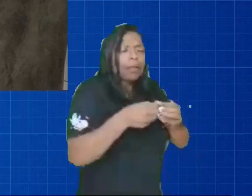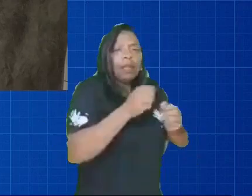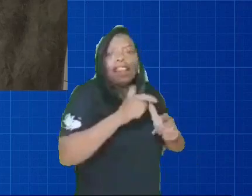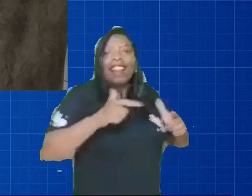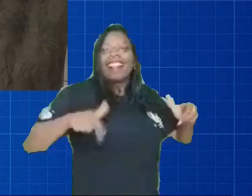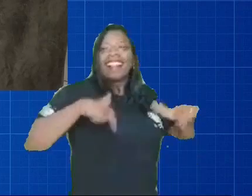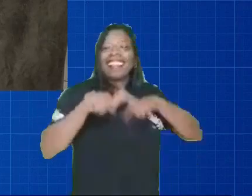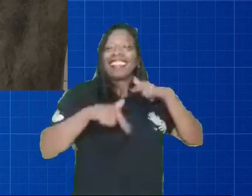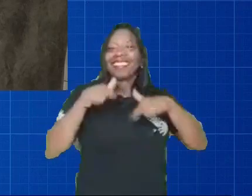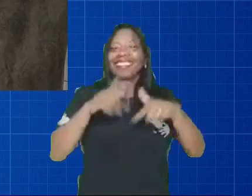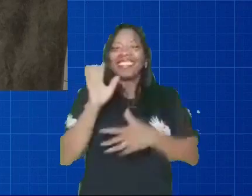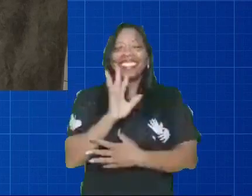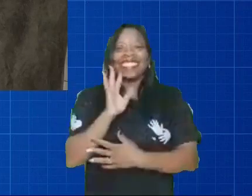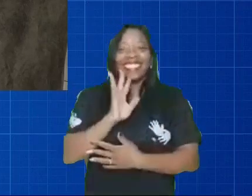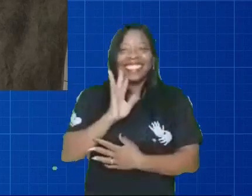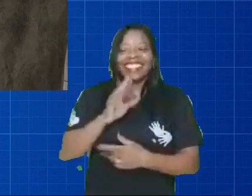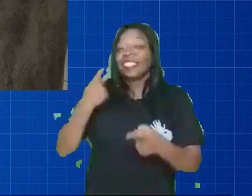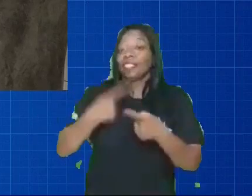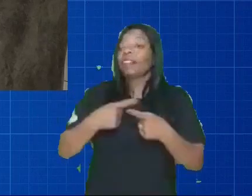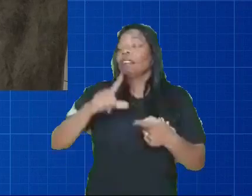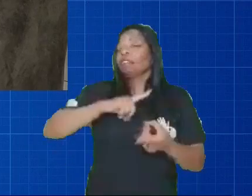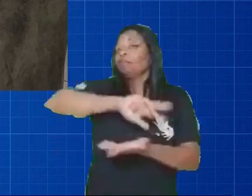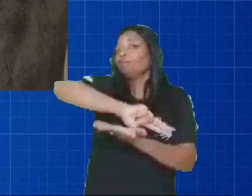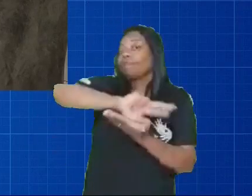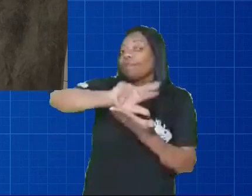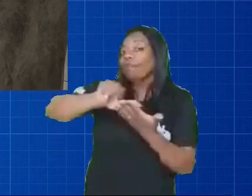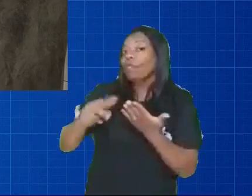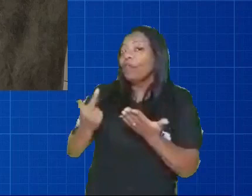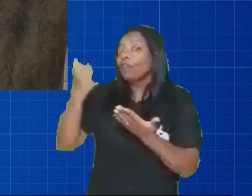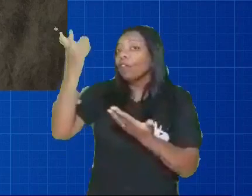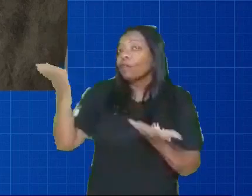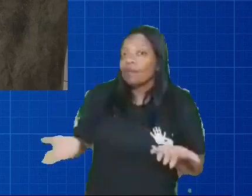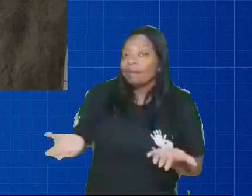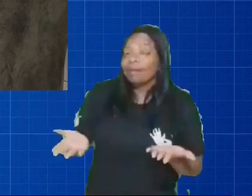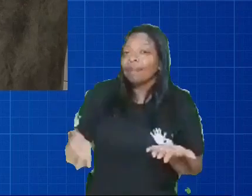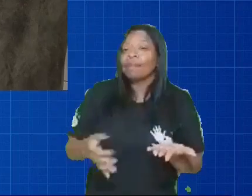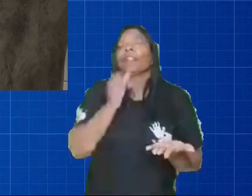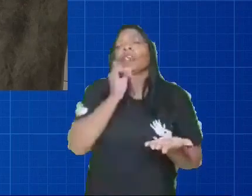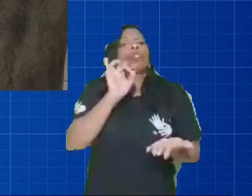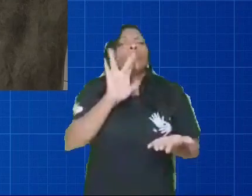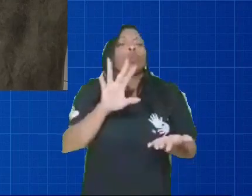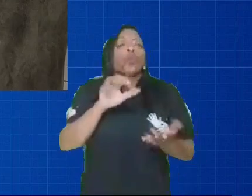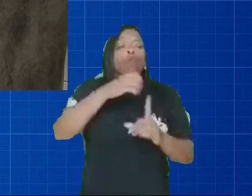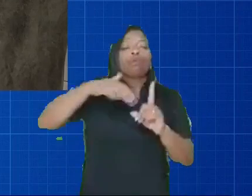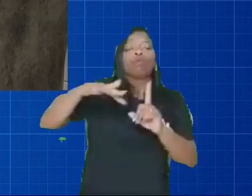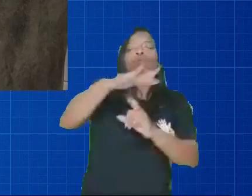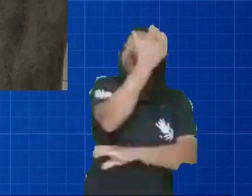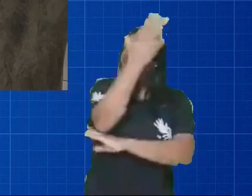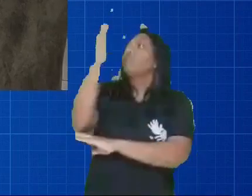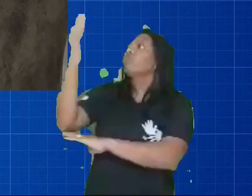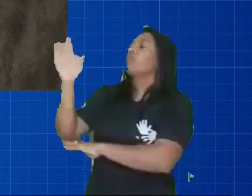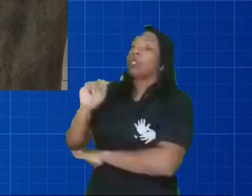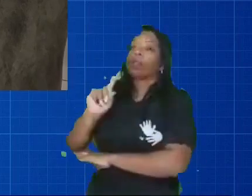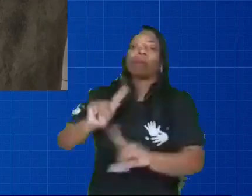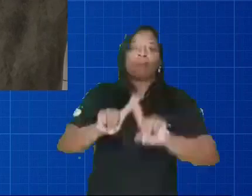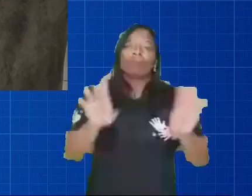trabalho. E é um trabalho muito legal porque a gente engloba vários valores, não somente o meio ambiente, né, assim, a gente tem trazido também